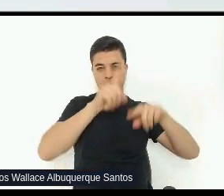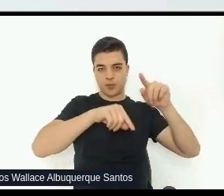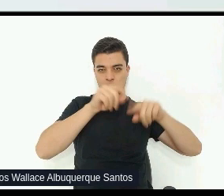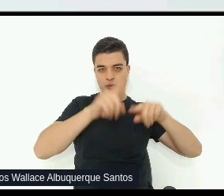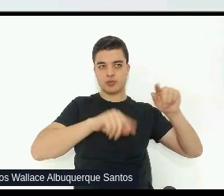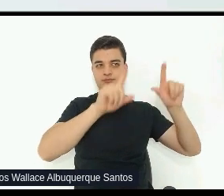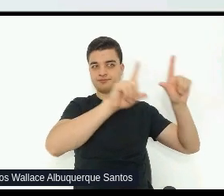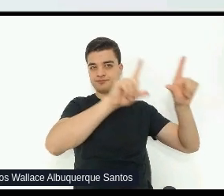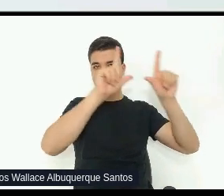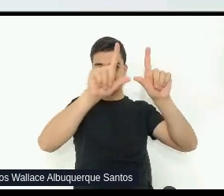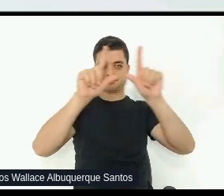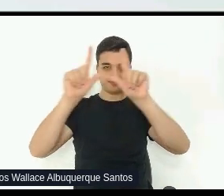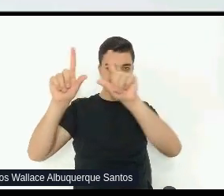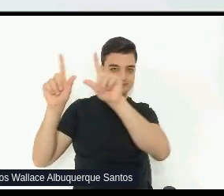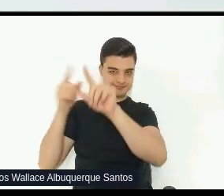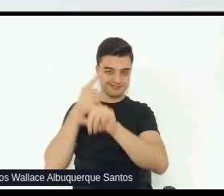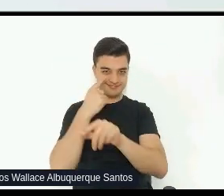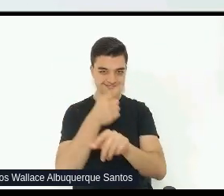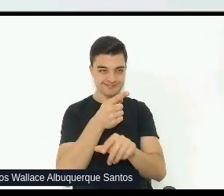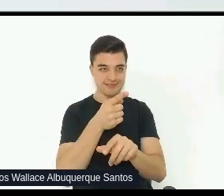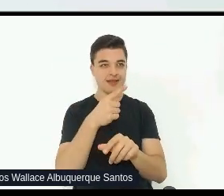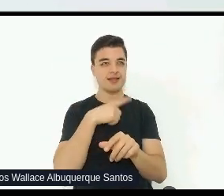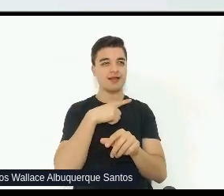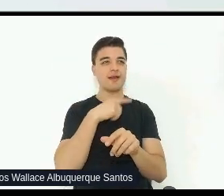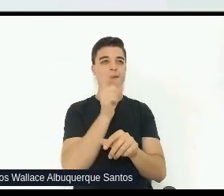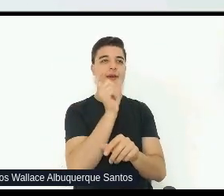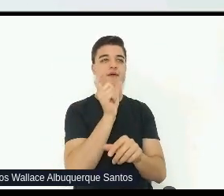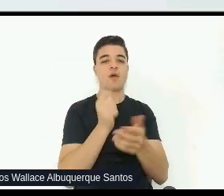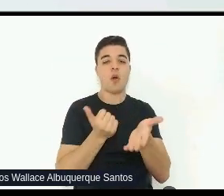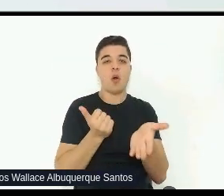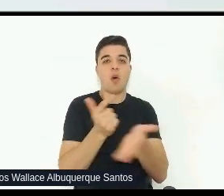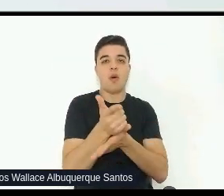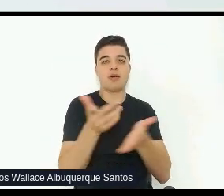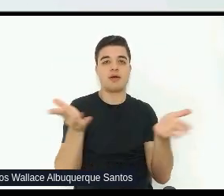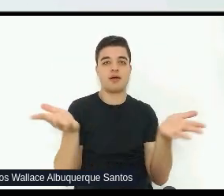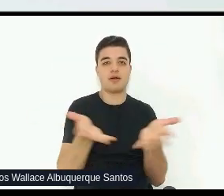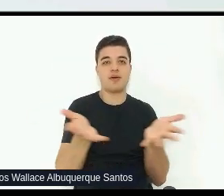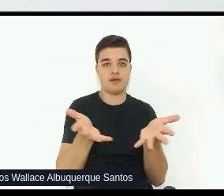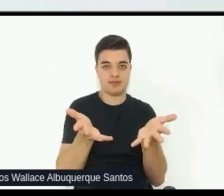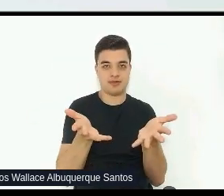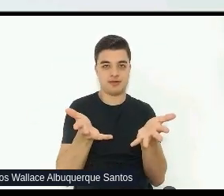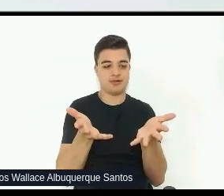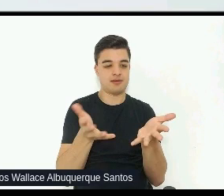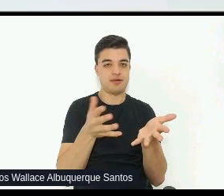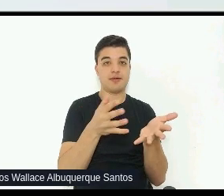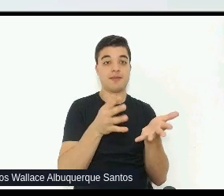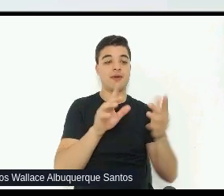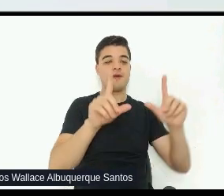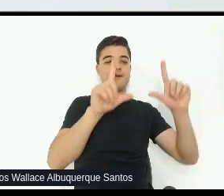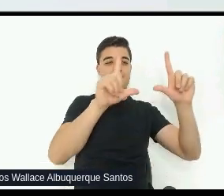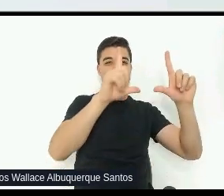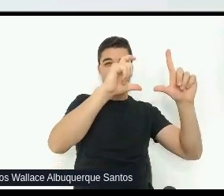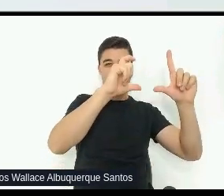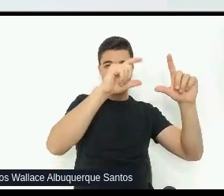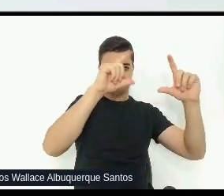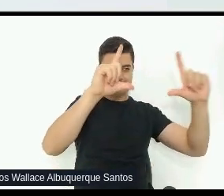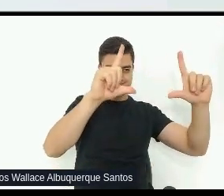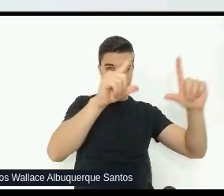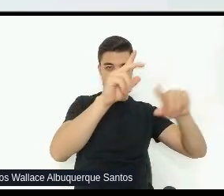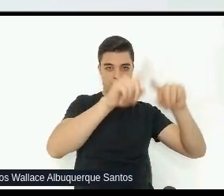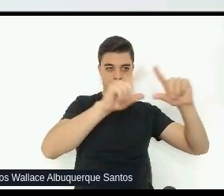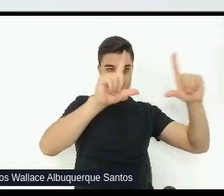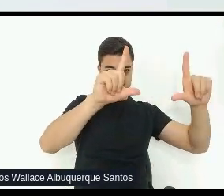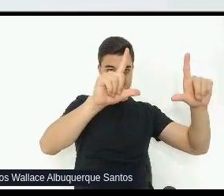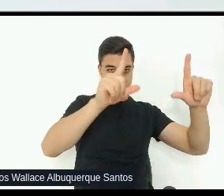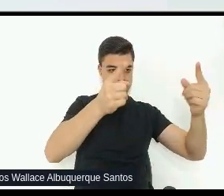cada botão de comprar agora, ele está ligado a um produto, porque visualmente ele tá dentro de um